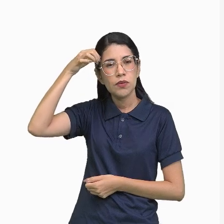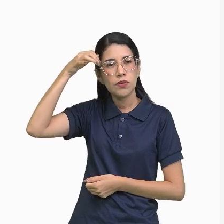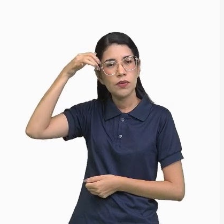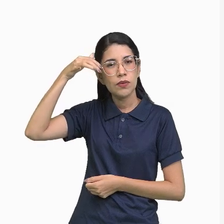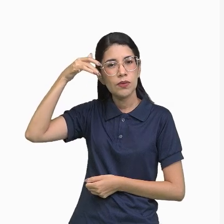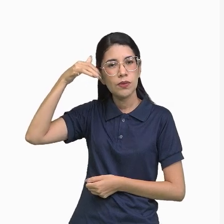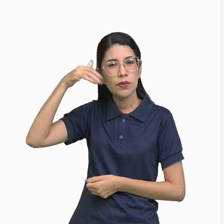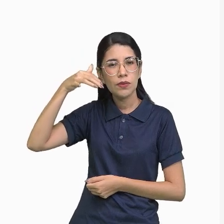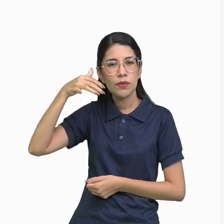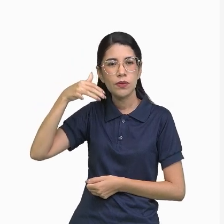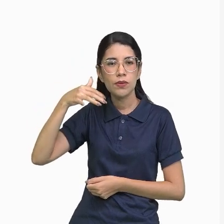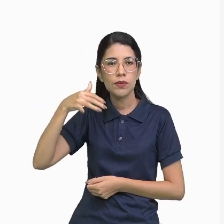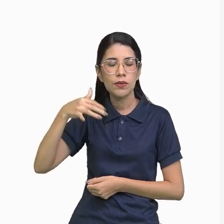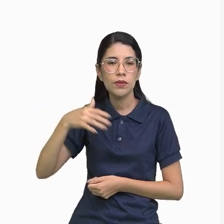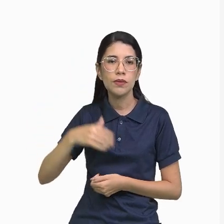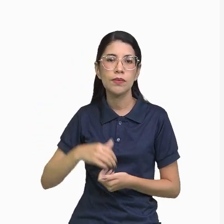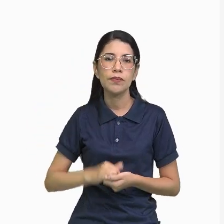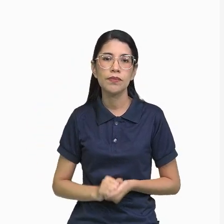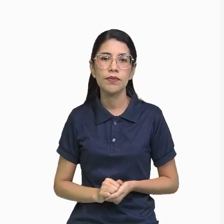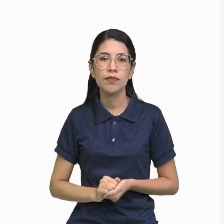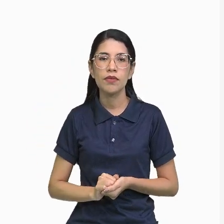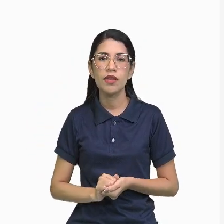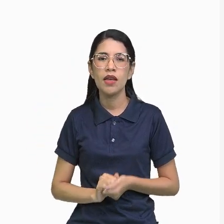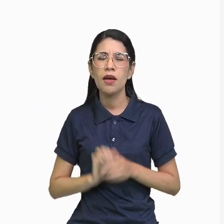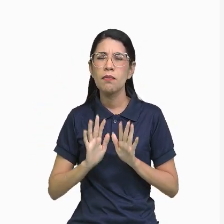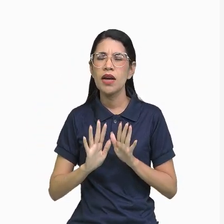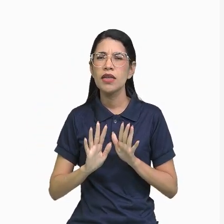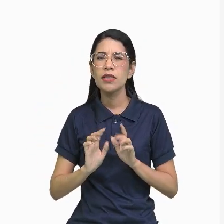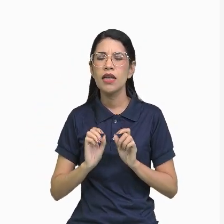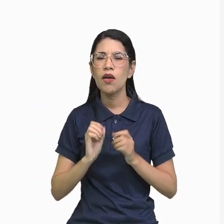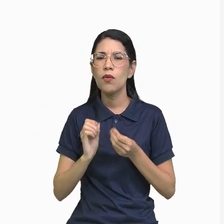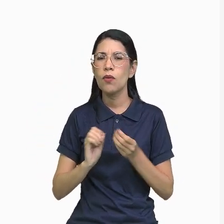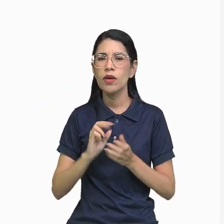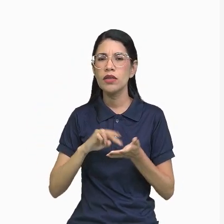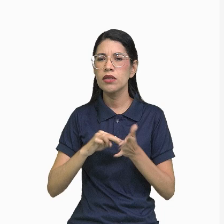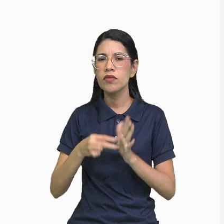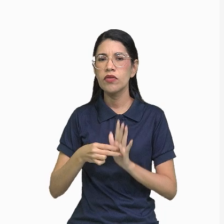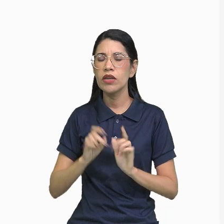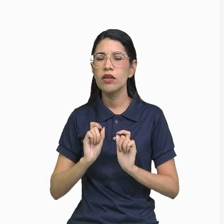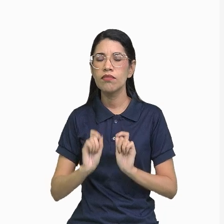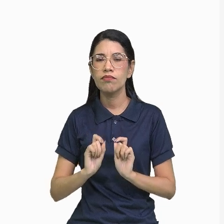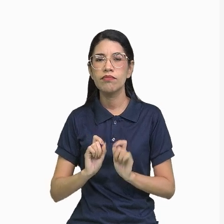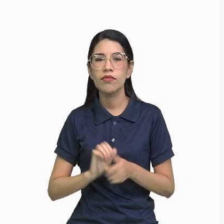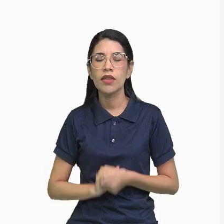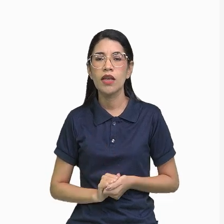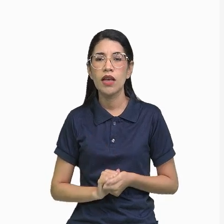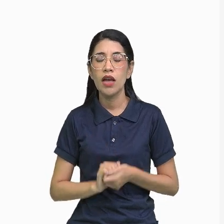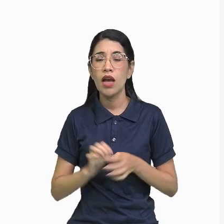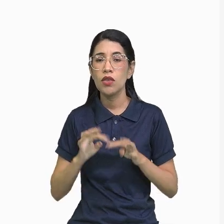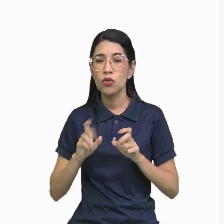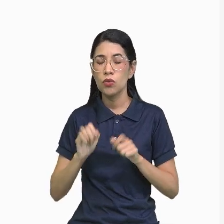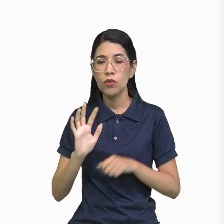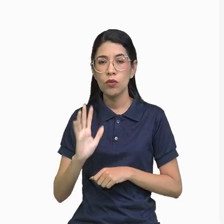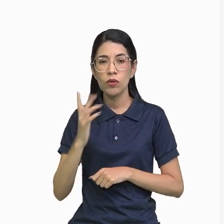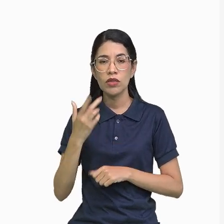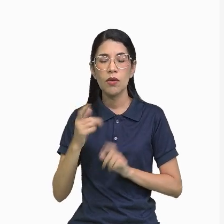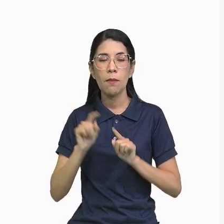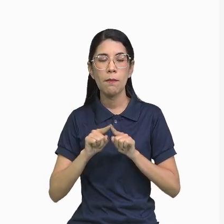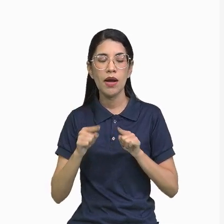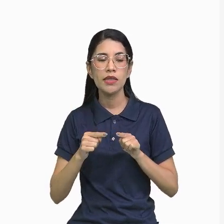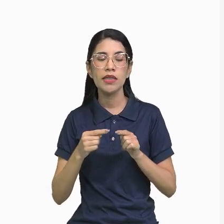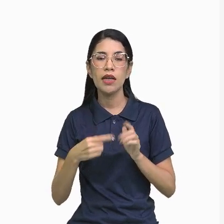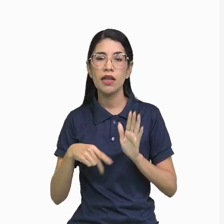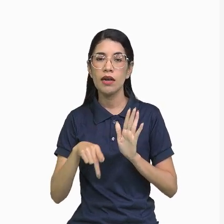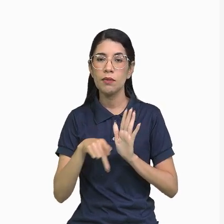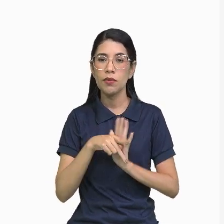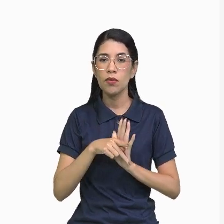inesperadamente vermelho e rico. O que queria dizer que, apesar de tudo, ela pertencia a uma